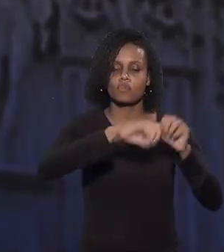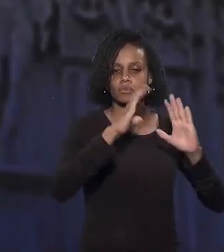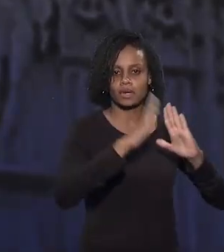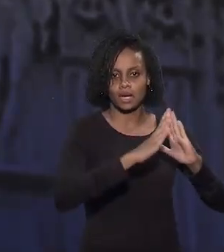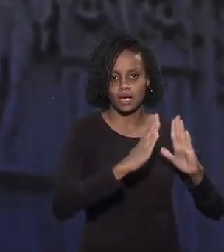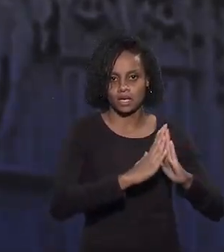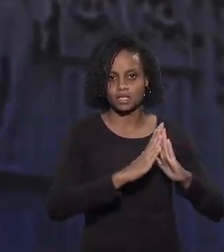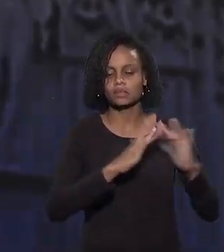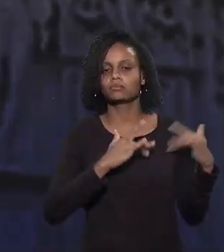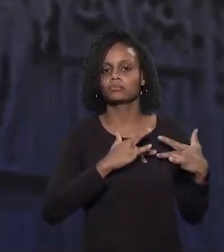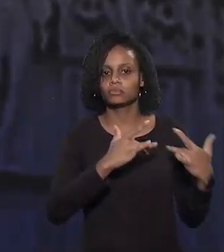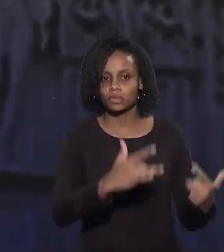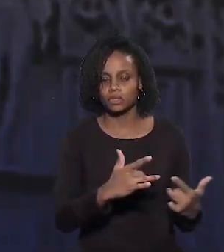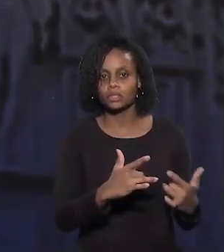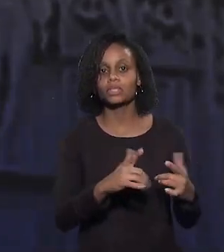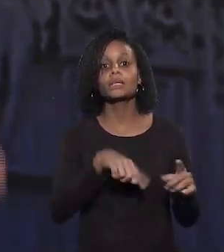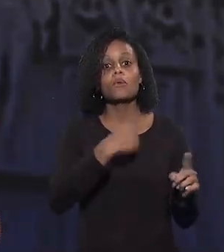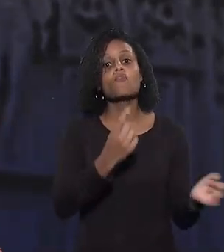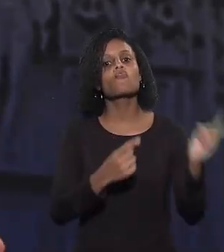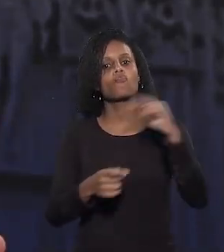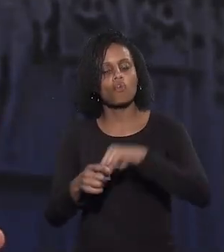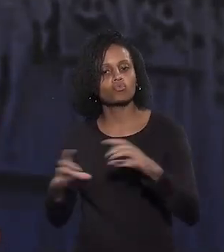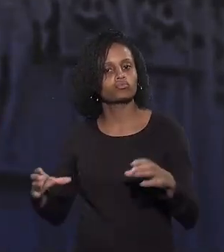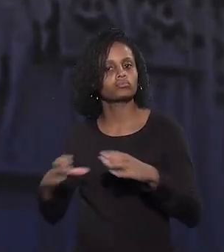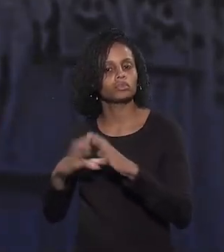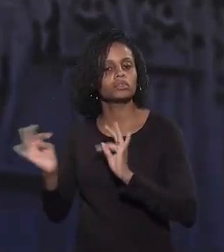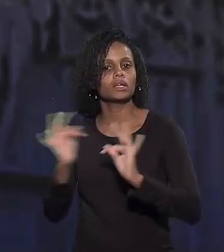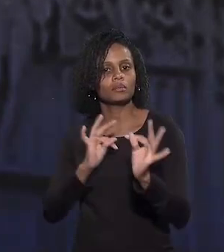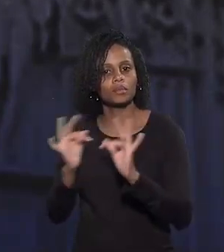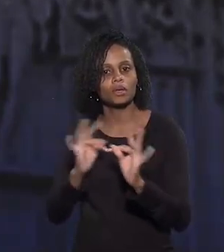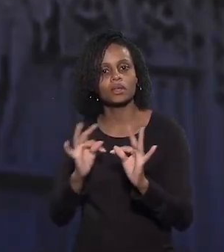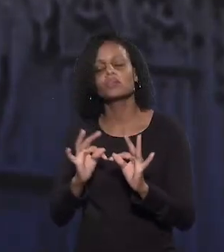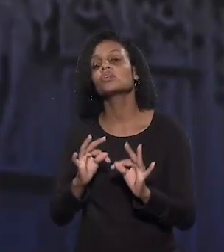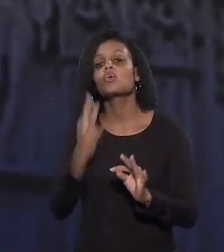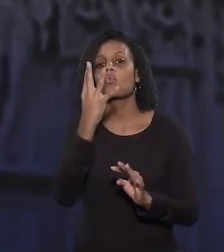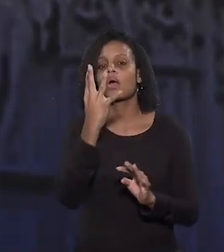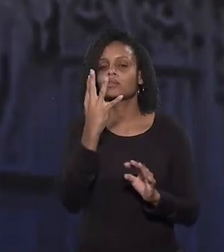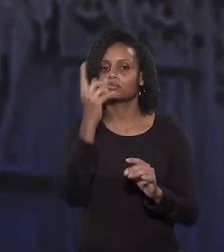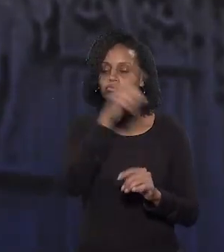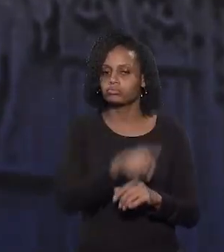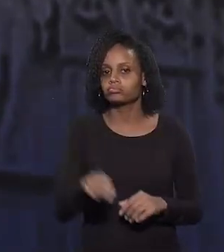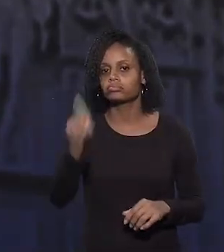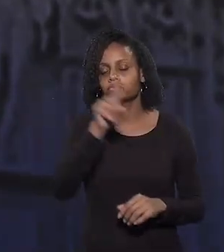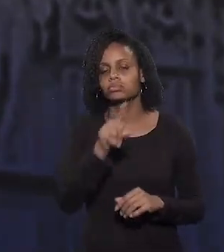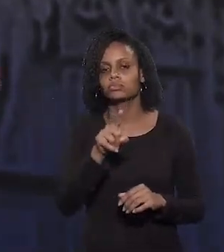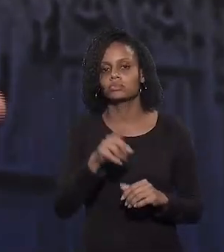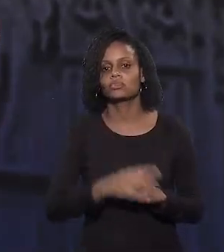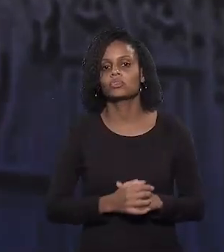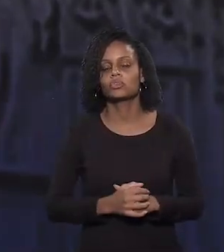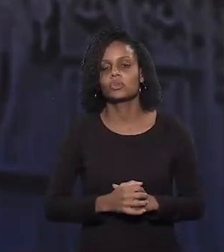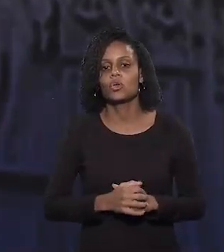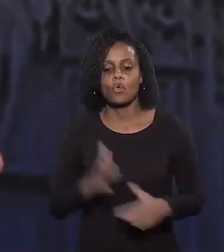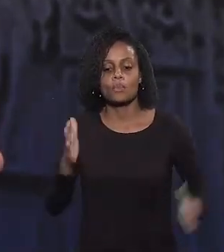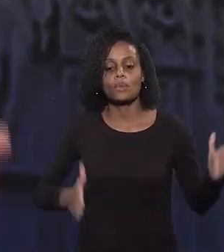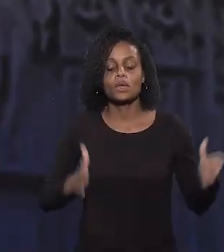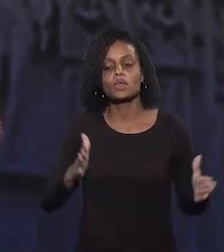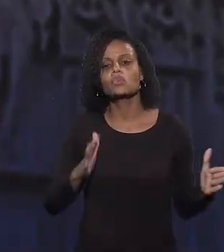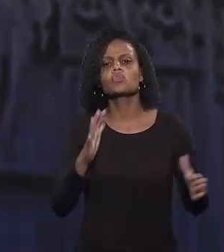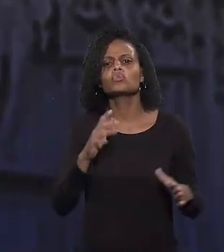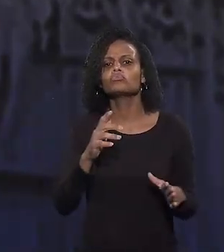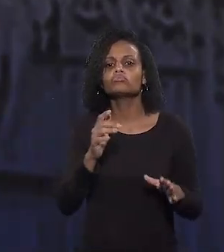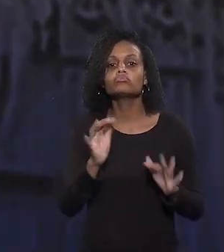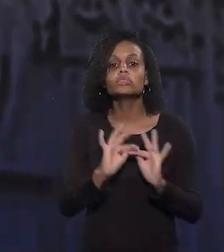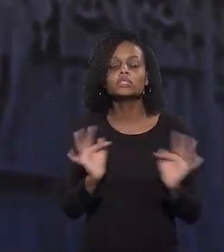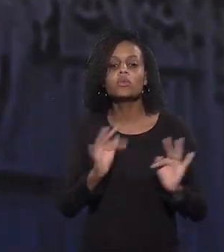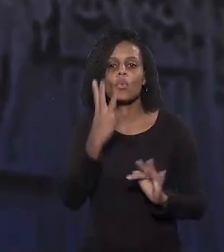casa, volta voluntariamente a cumprir o segundo ciclo, assim durante 4 ciclos, um período mínimo de